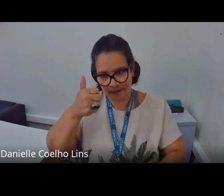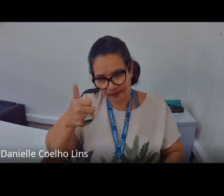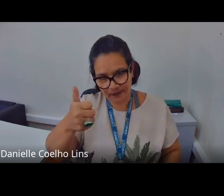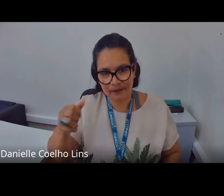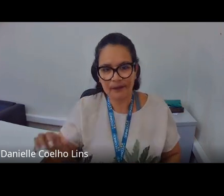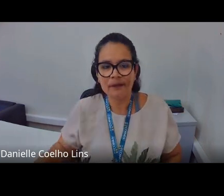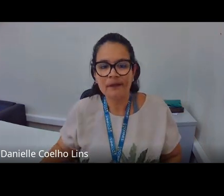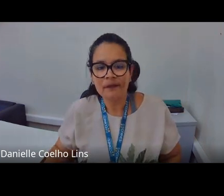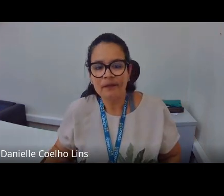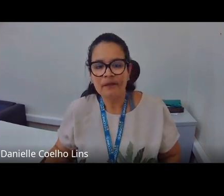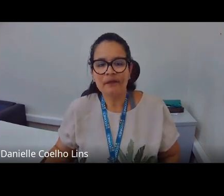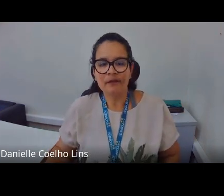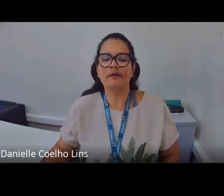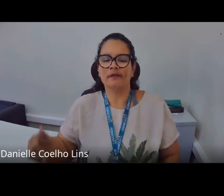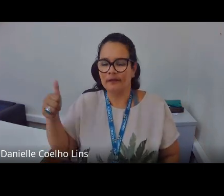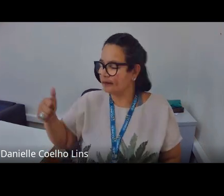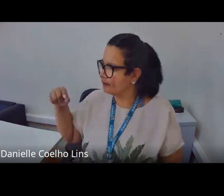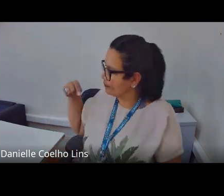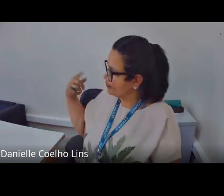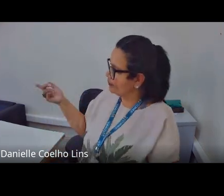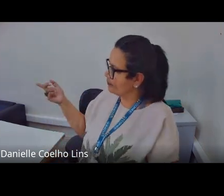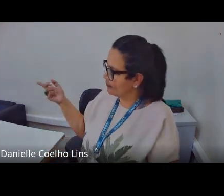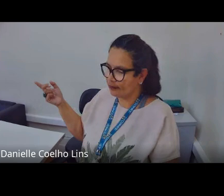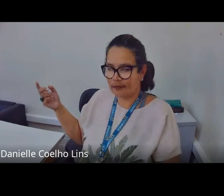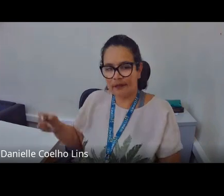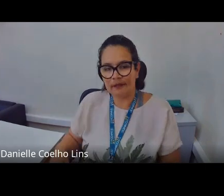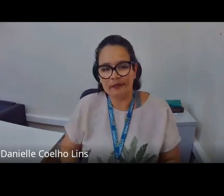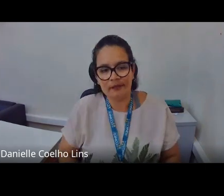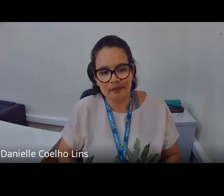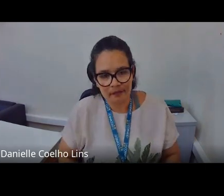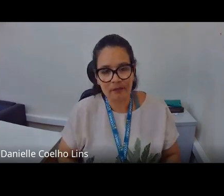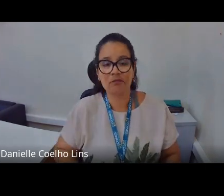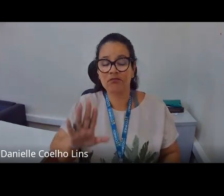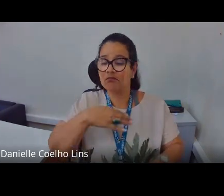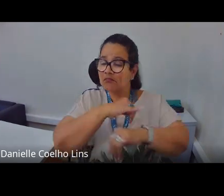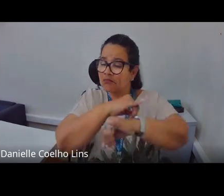nota igual ou superior a 70. Pode passar, por favor.